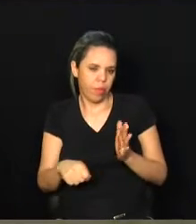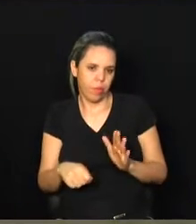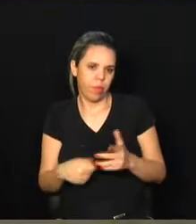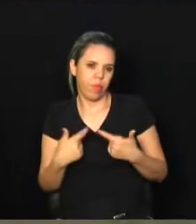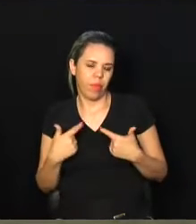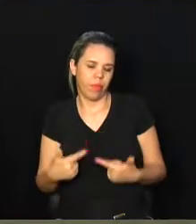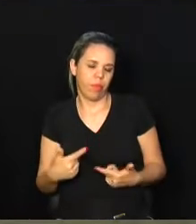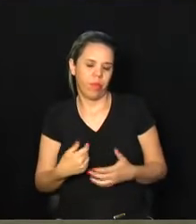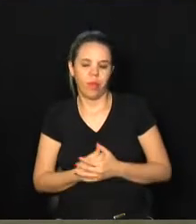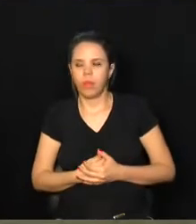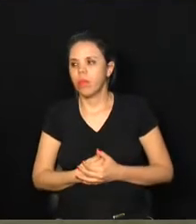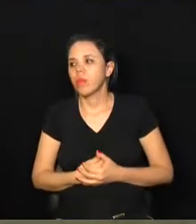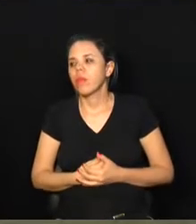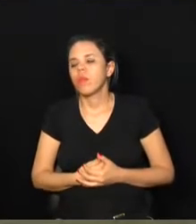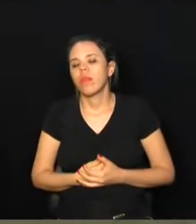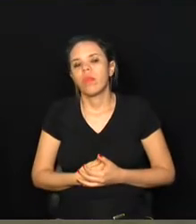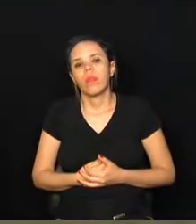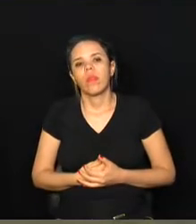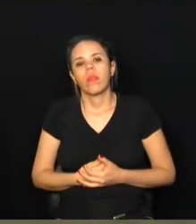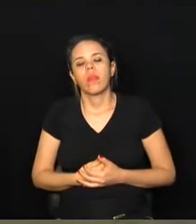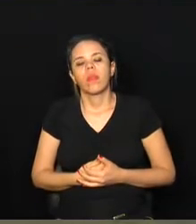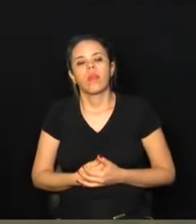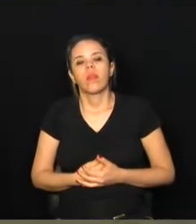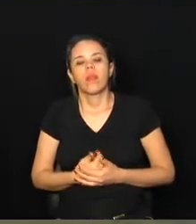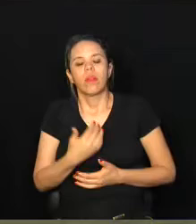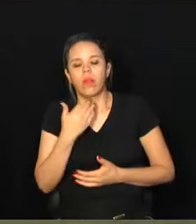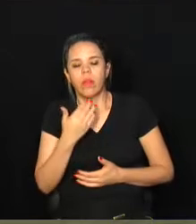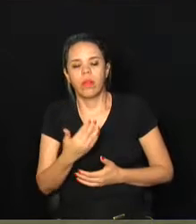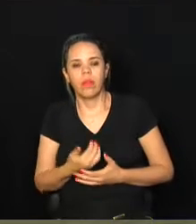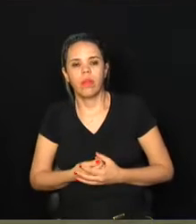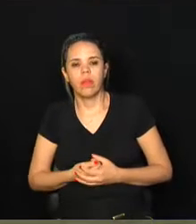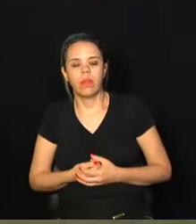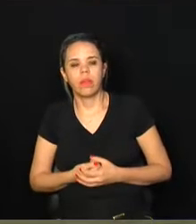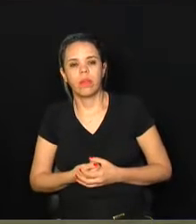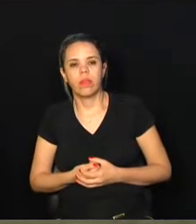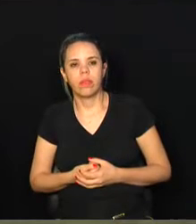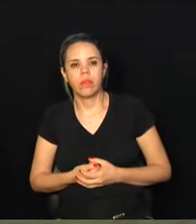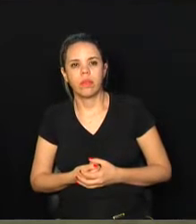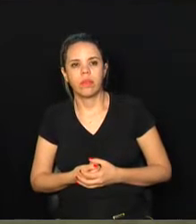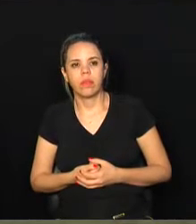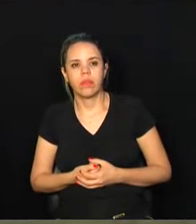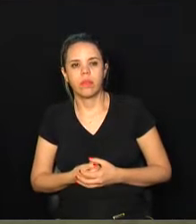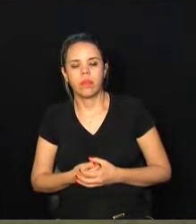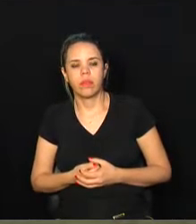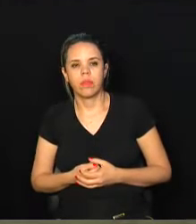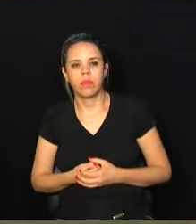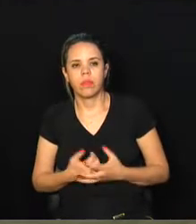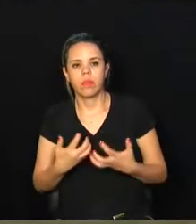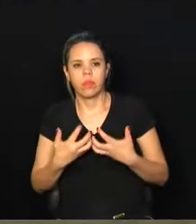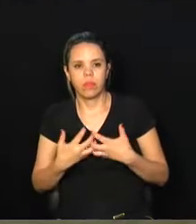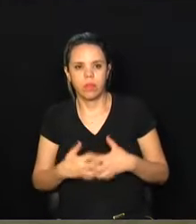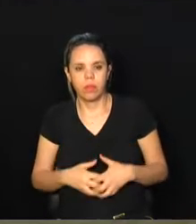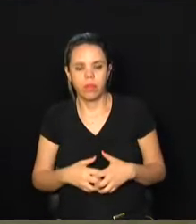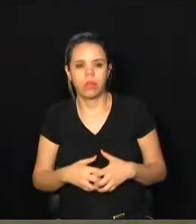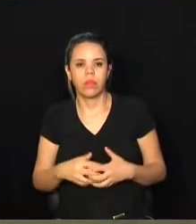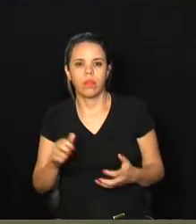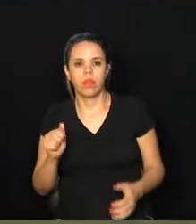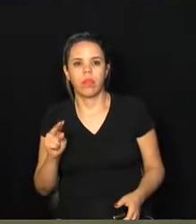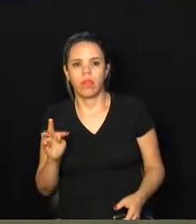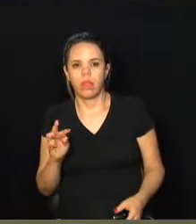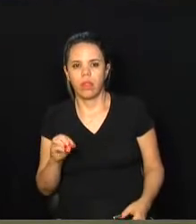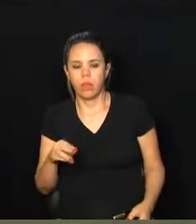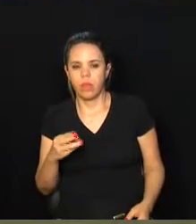chatice e é improdutivo, né? Então, essa automação vem junto